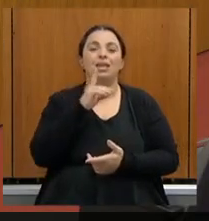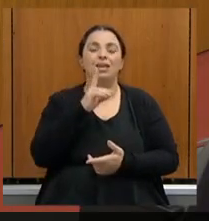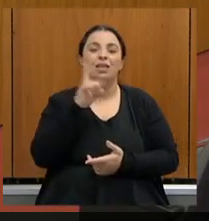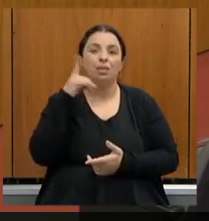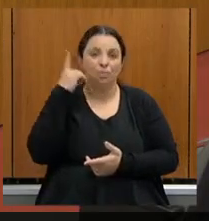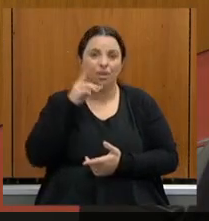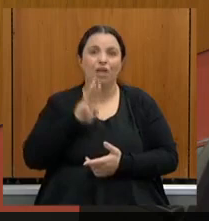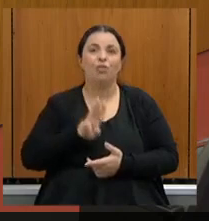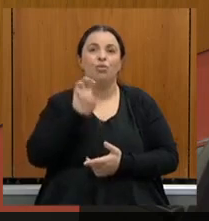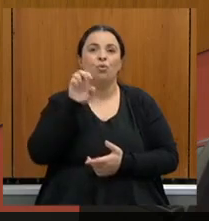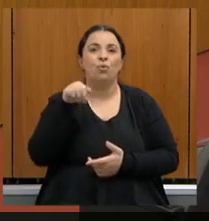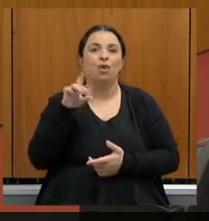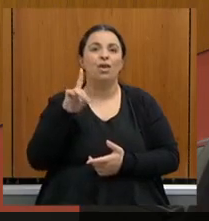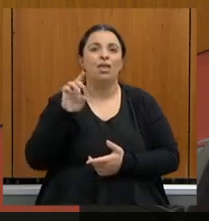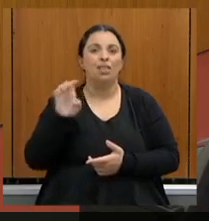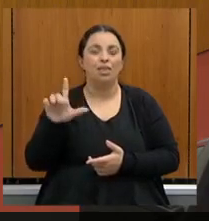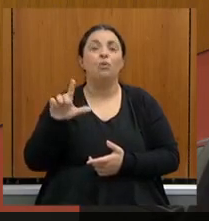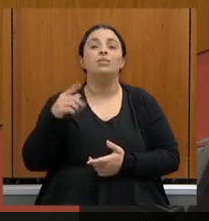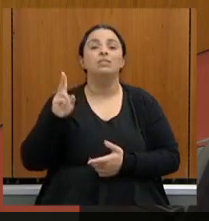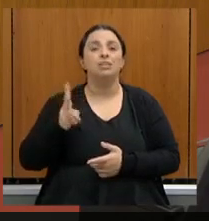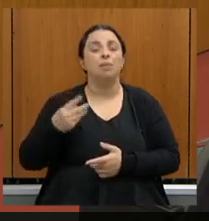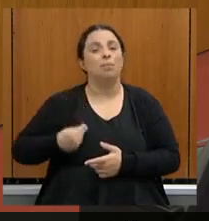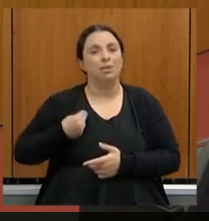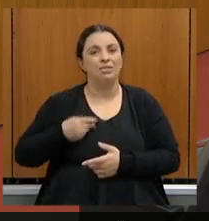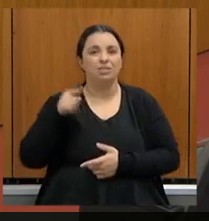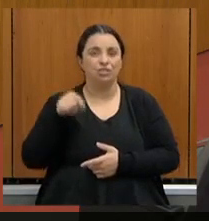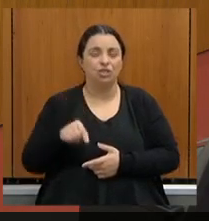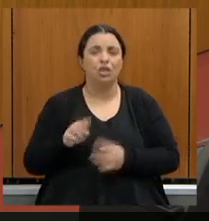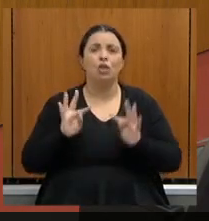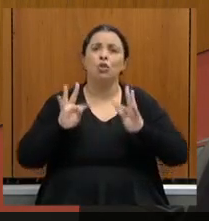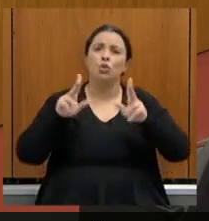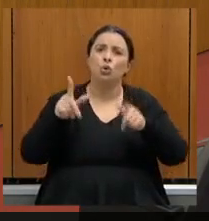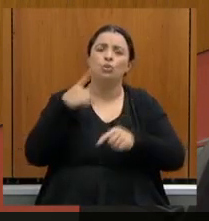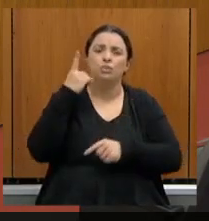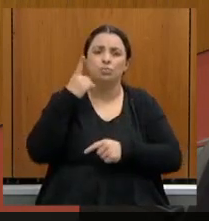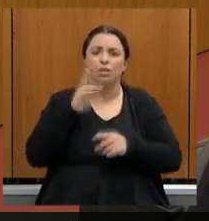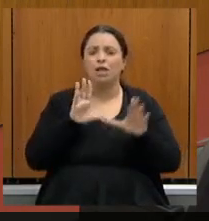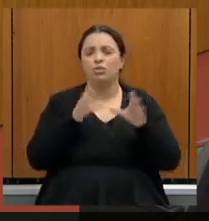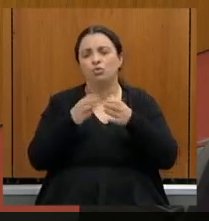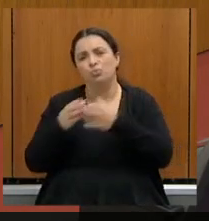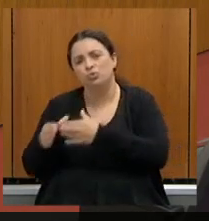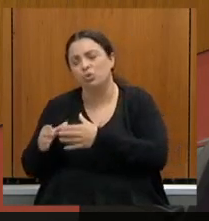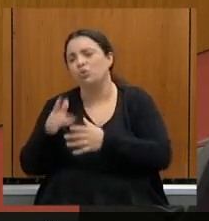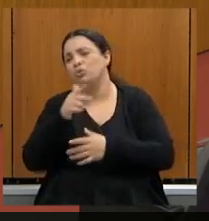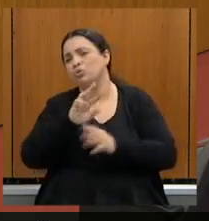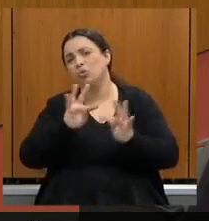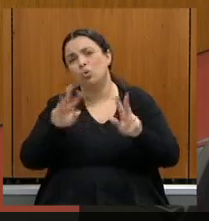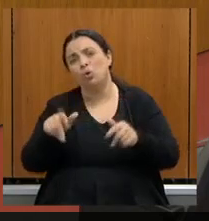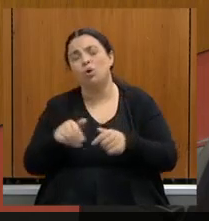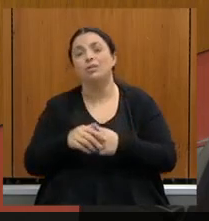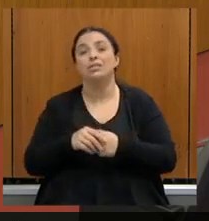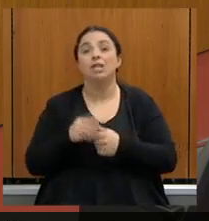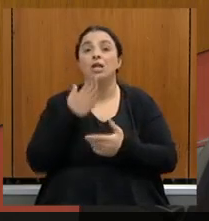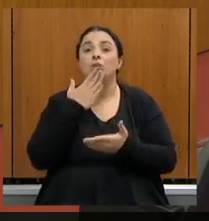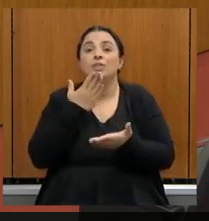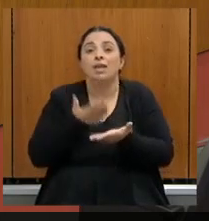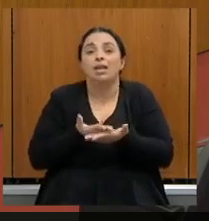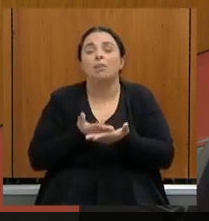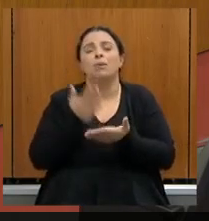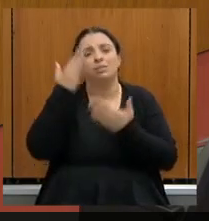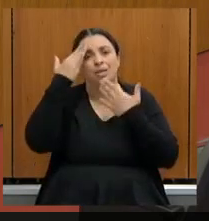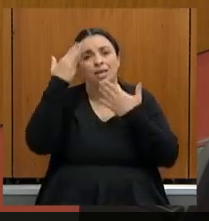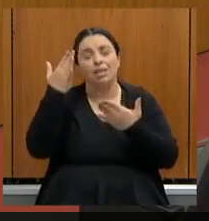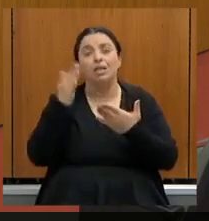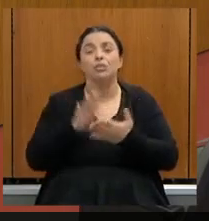constante aqui conosco a todos os deputados das comissões a todos os requerimentos e agradeço de forma